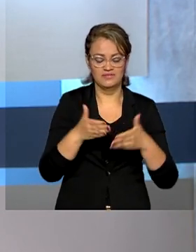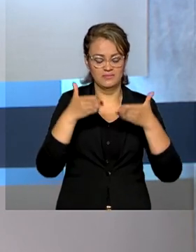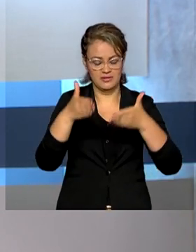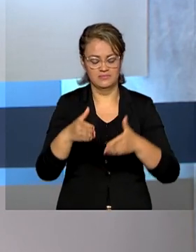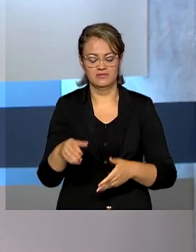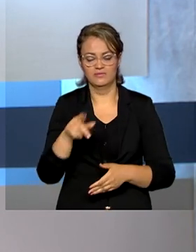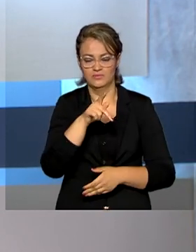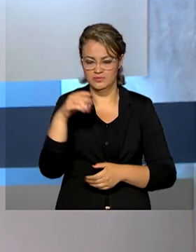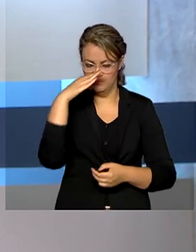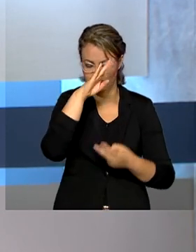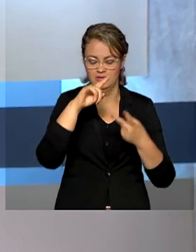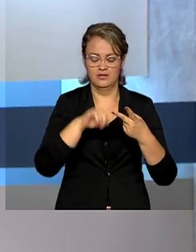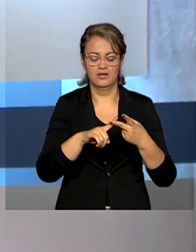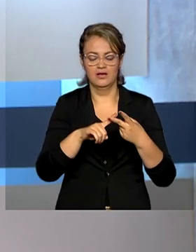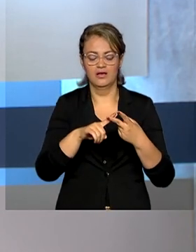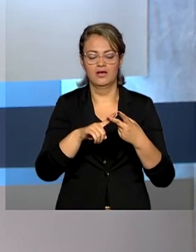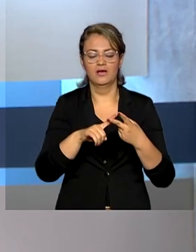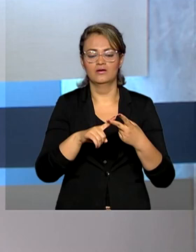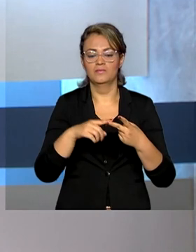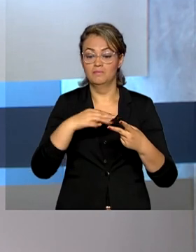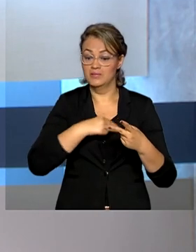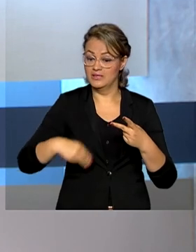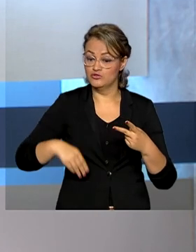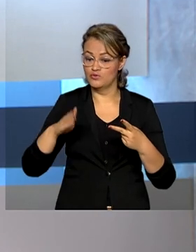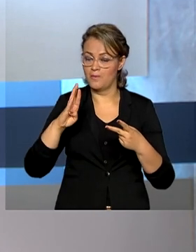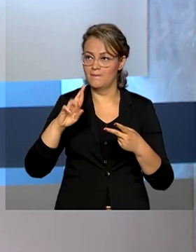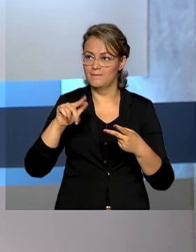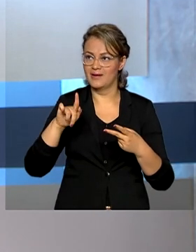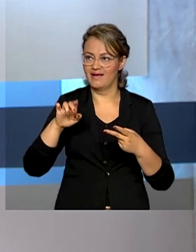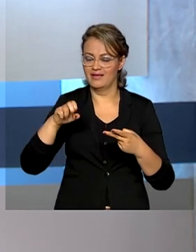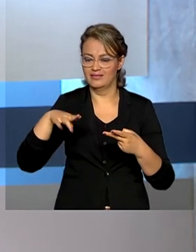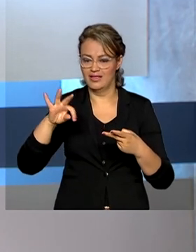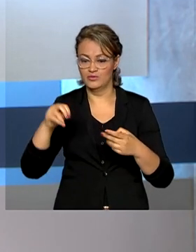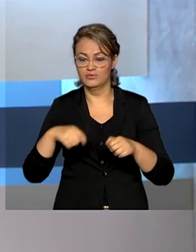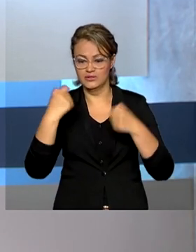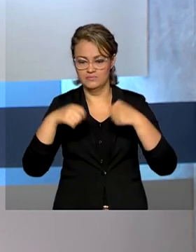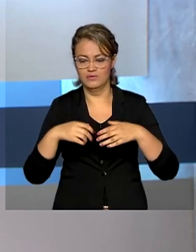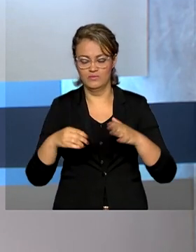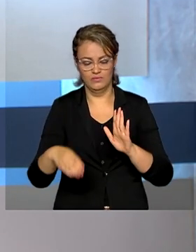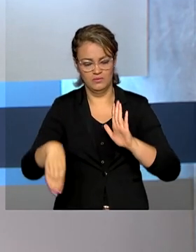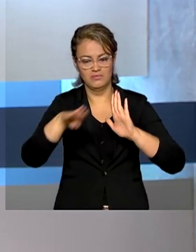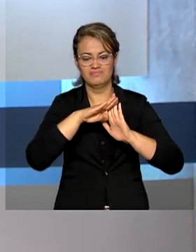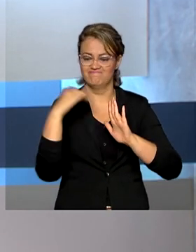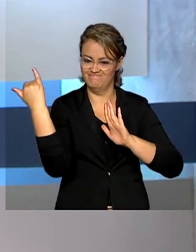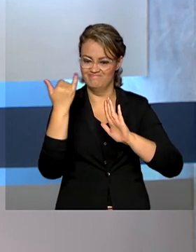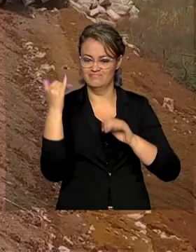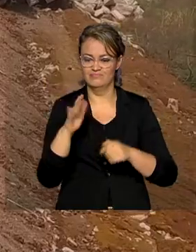da Defesa, Braga Neto, que defendeu o papel das Forças Armadas no combate à pandemia no país.